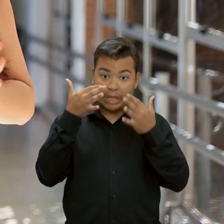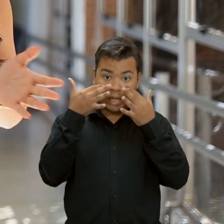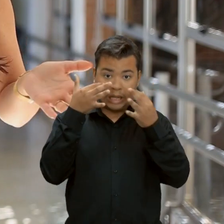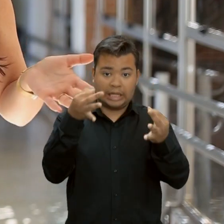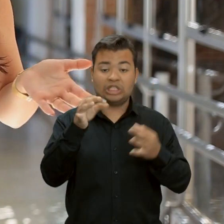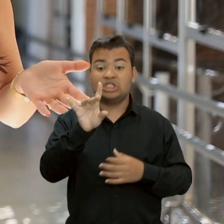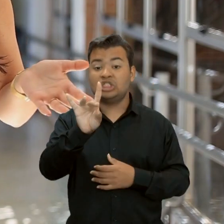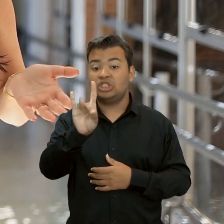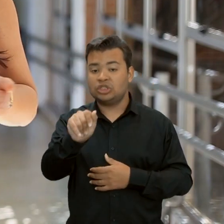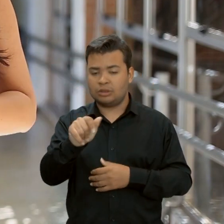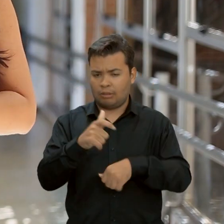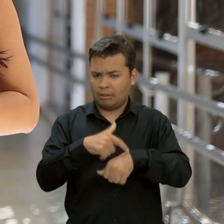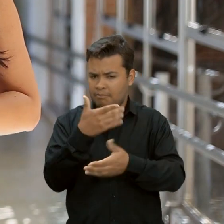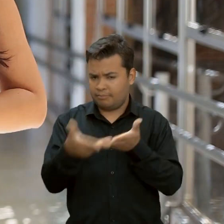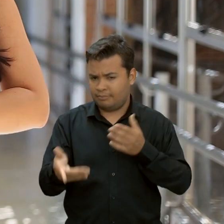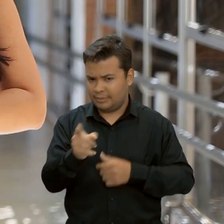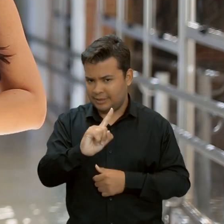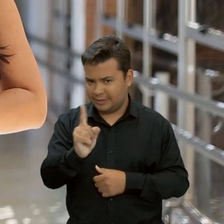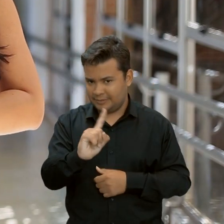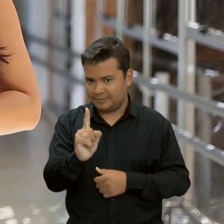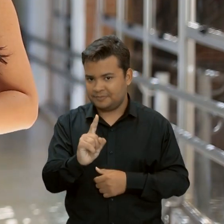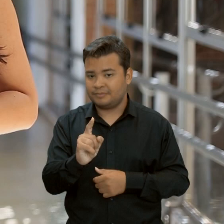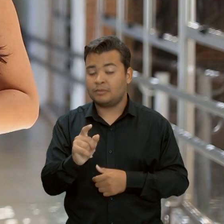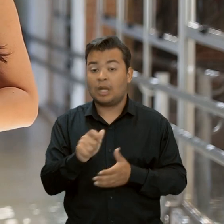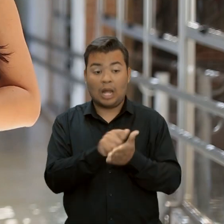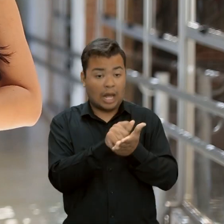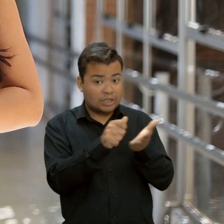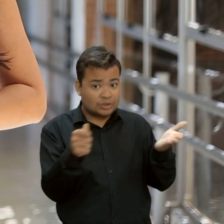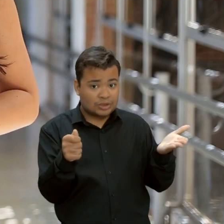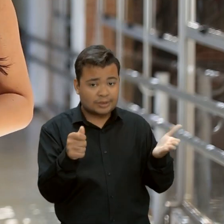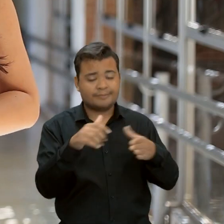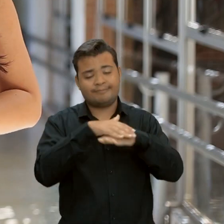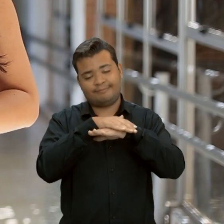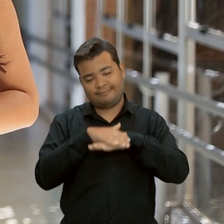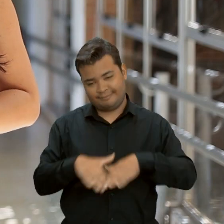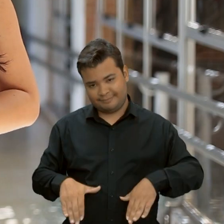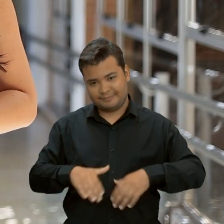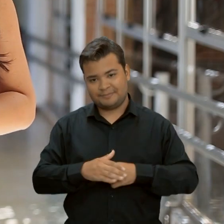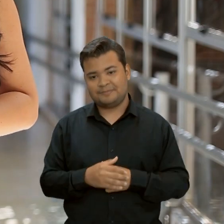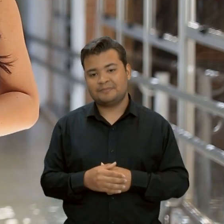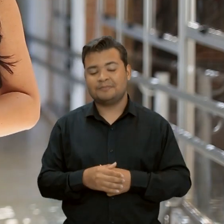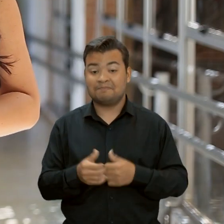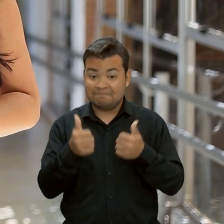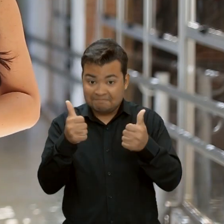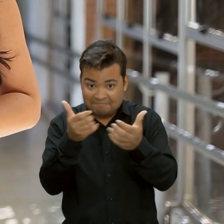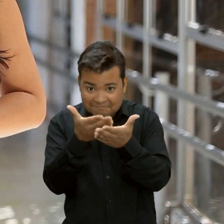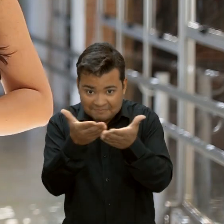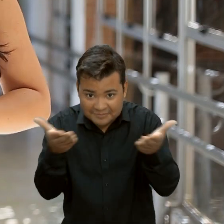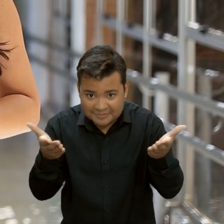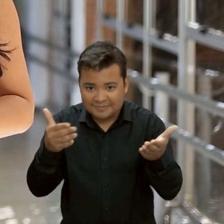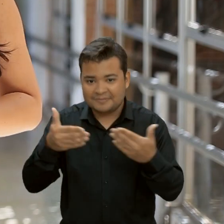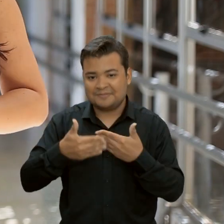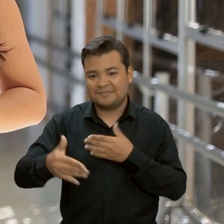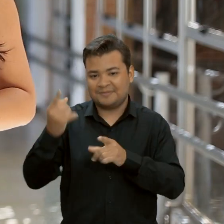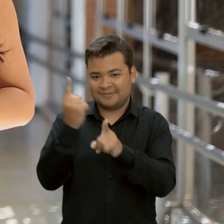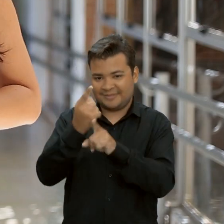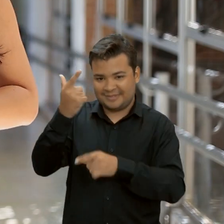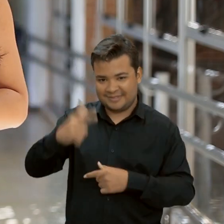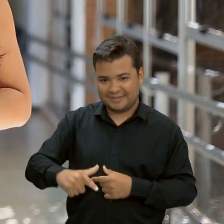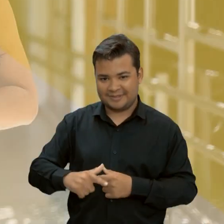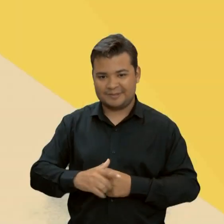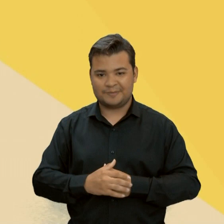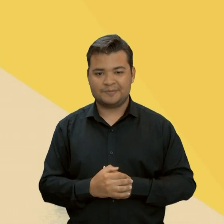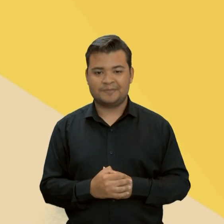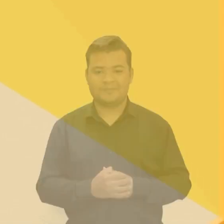e não perca tempo. Por aqui, finalizamos mais uma Agenda UFG. Fique bem e até a próxima!